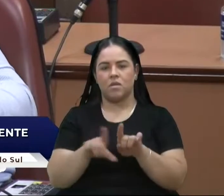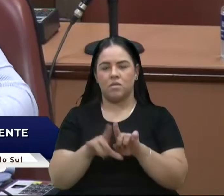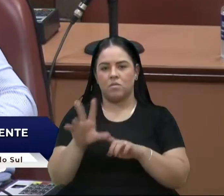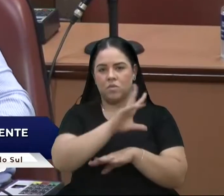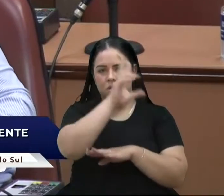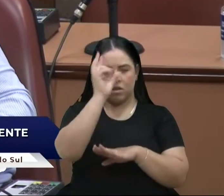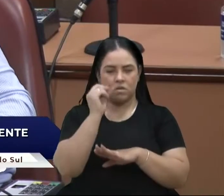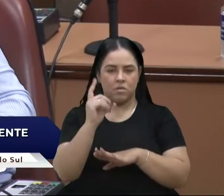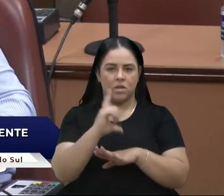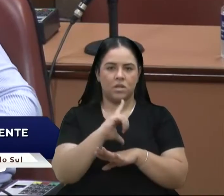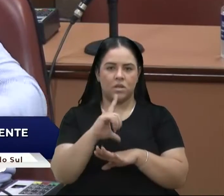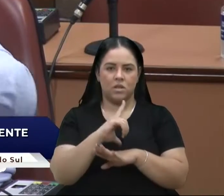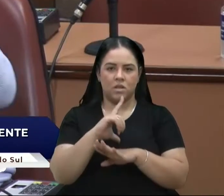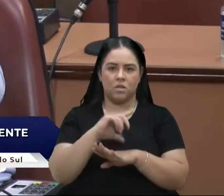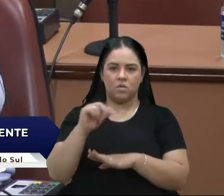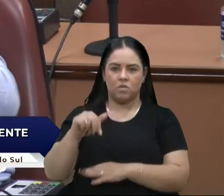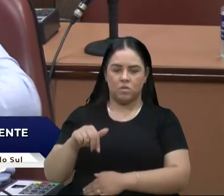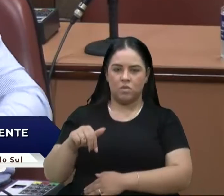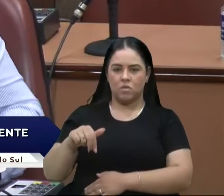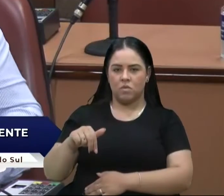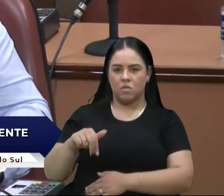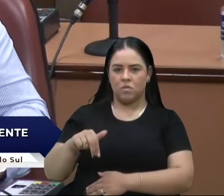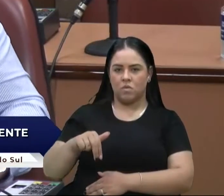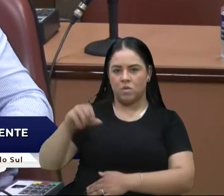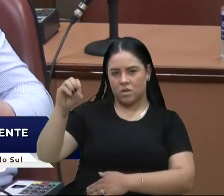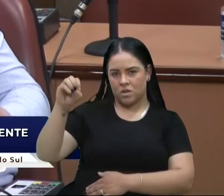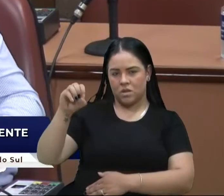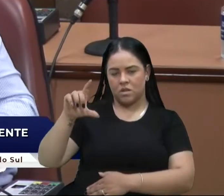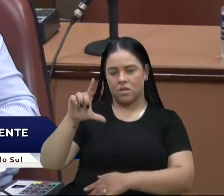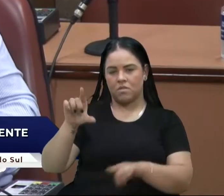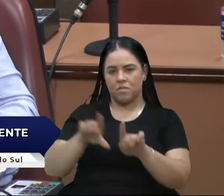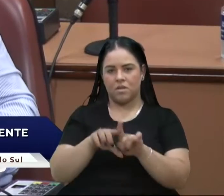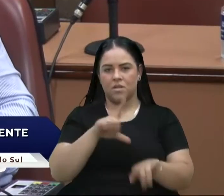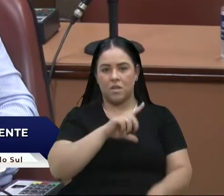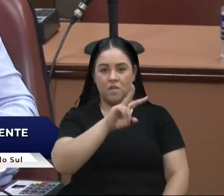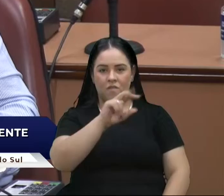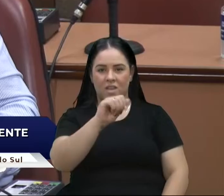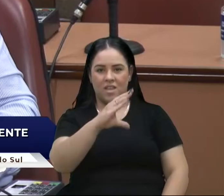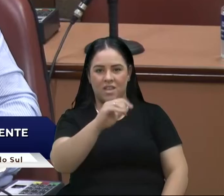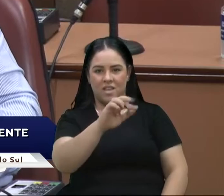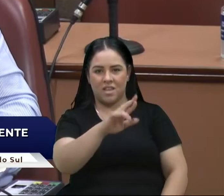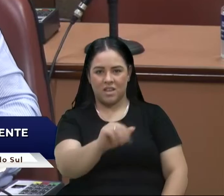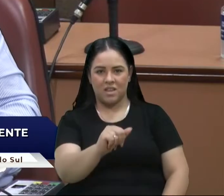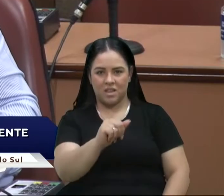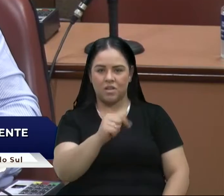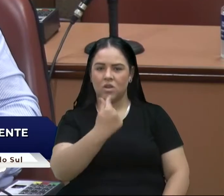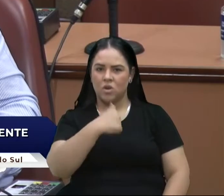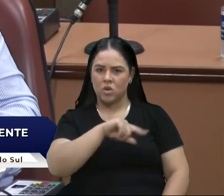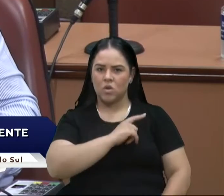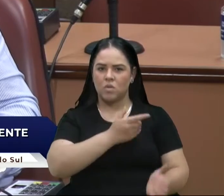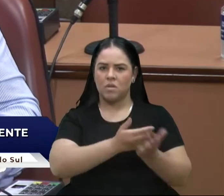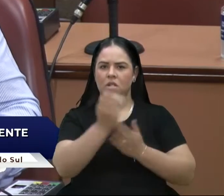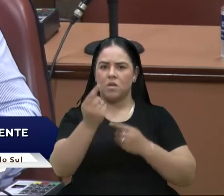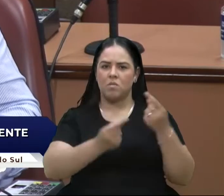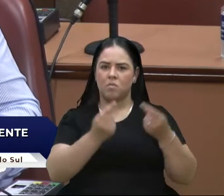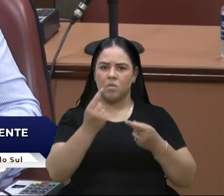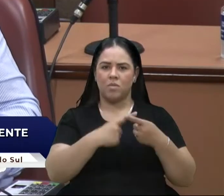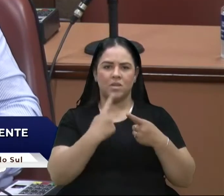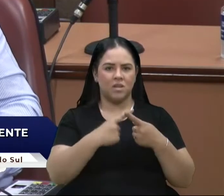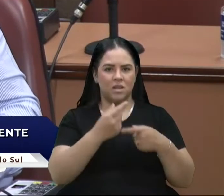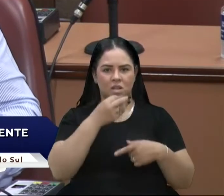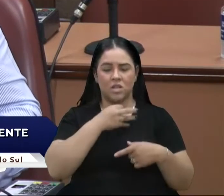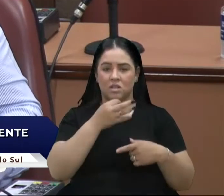Encosta Superior do Nordeste também, que pega a região de Vacaria, para que se inicie essa discussão. Eu acho que Caxias está